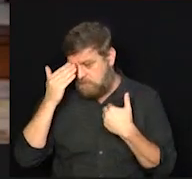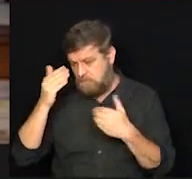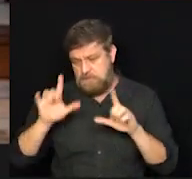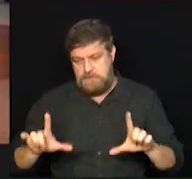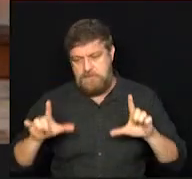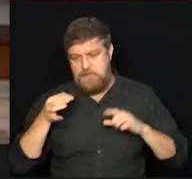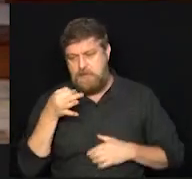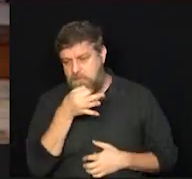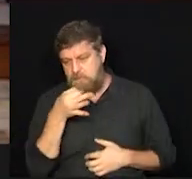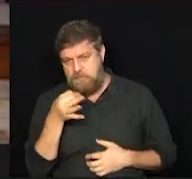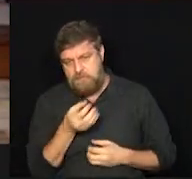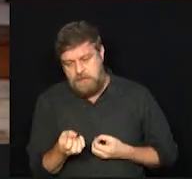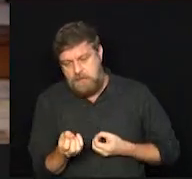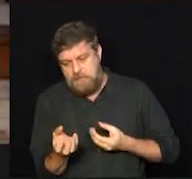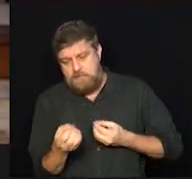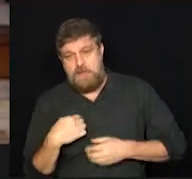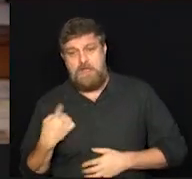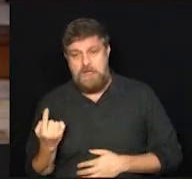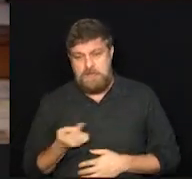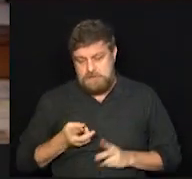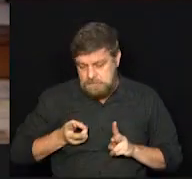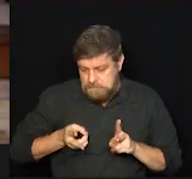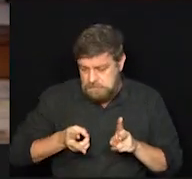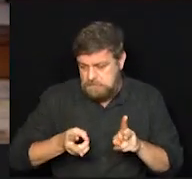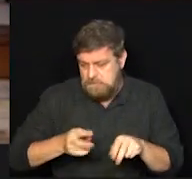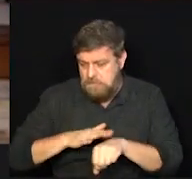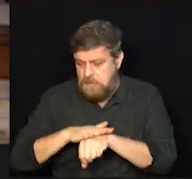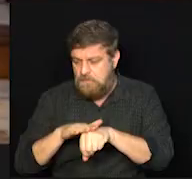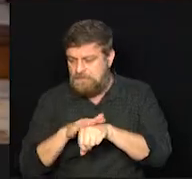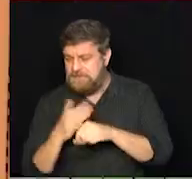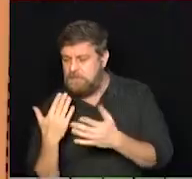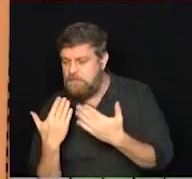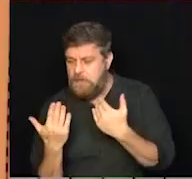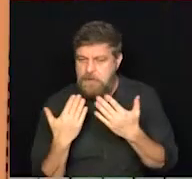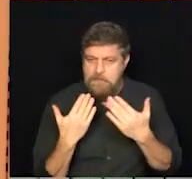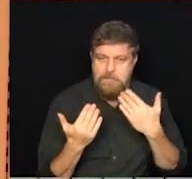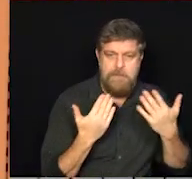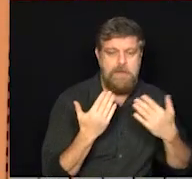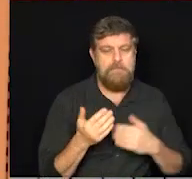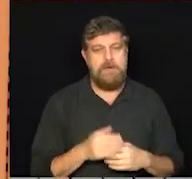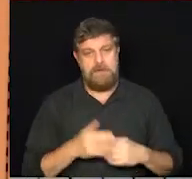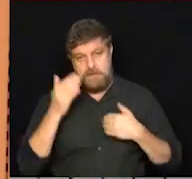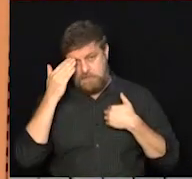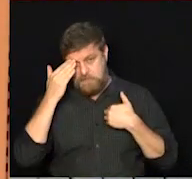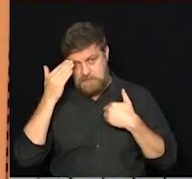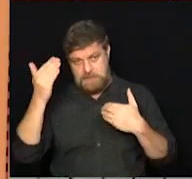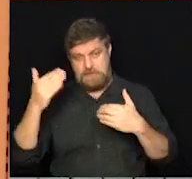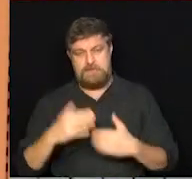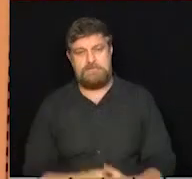espaço para e se informe E que possamos seguir conversando obrigada